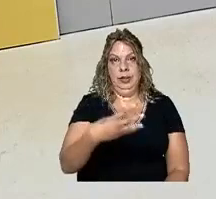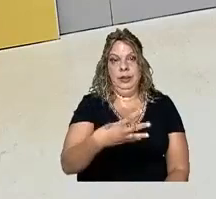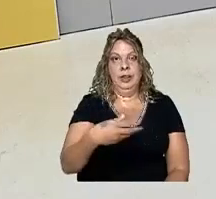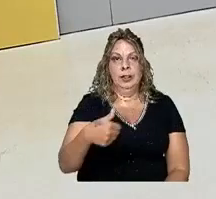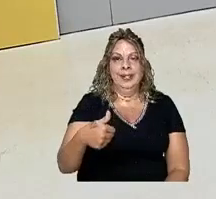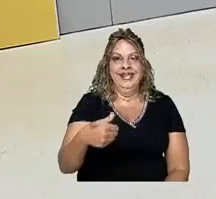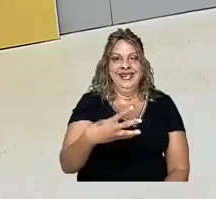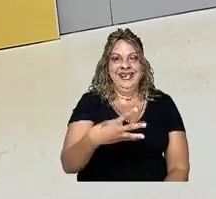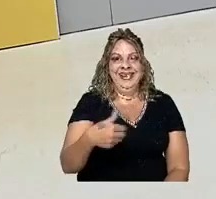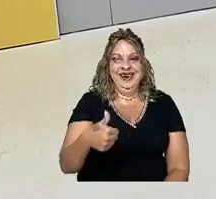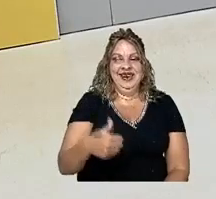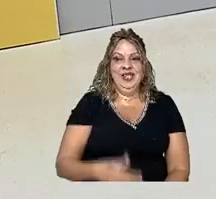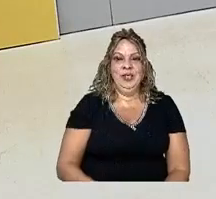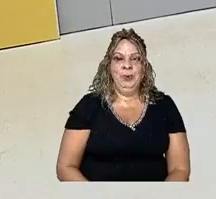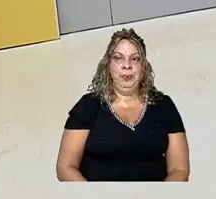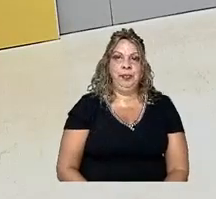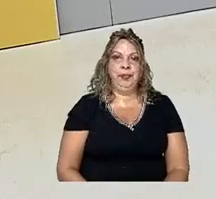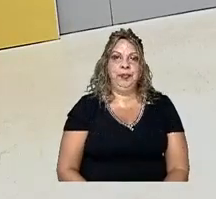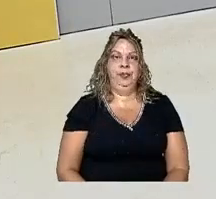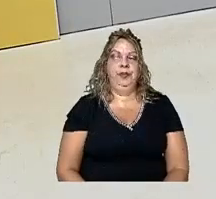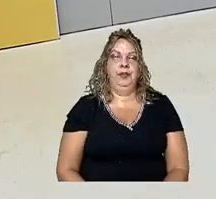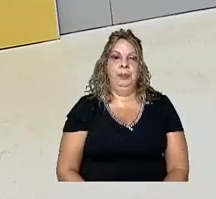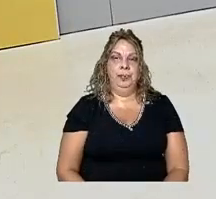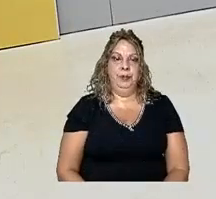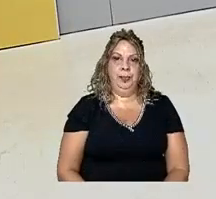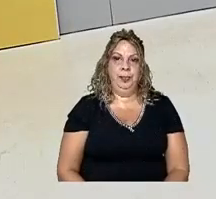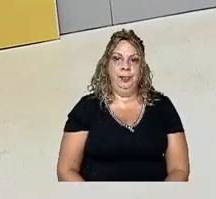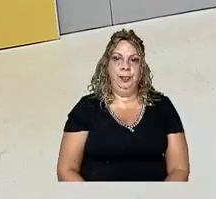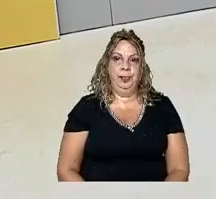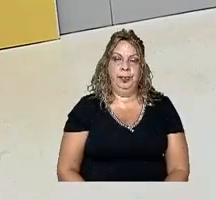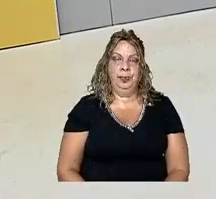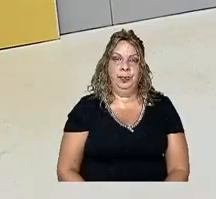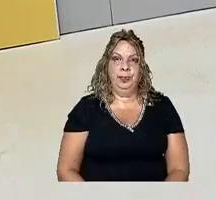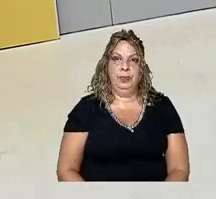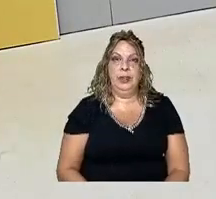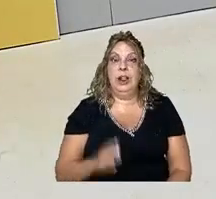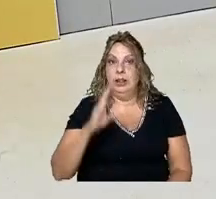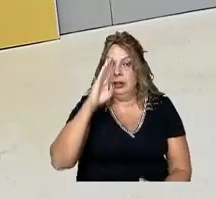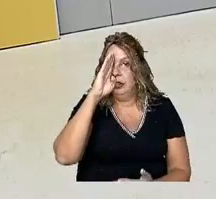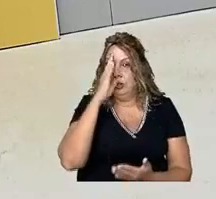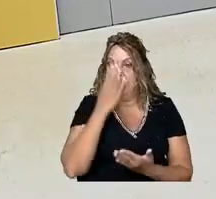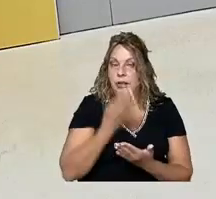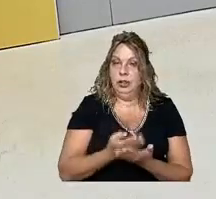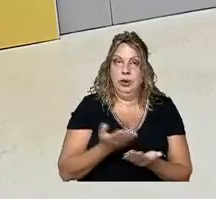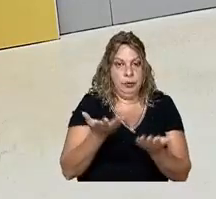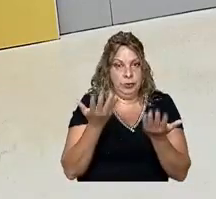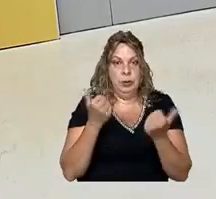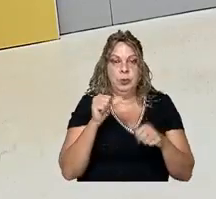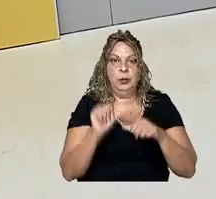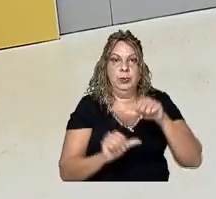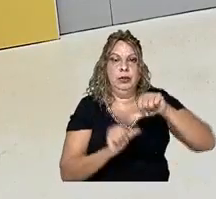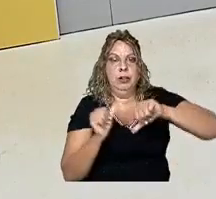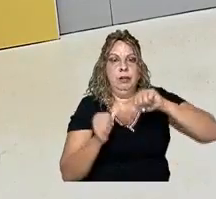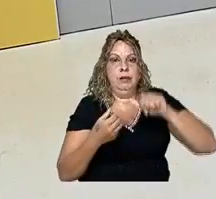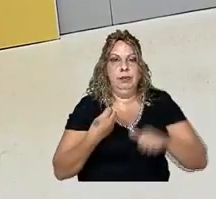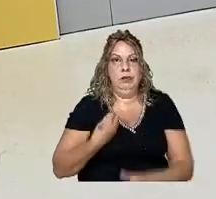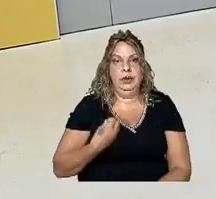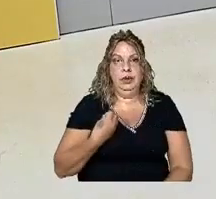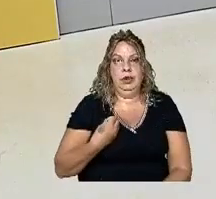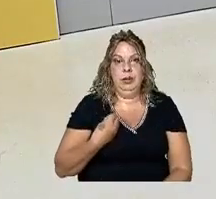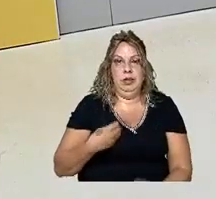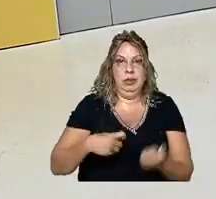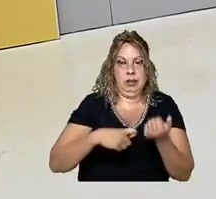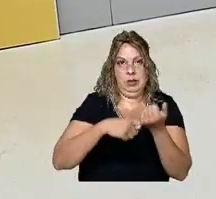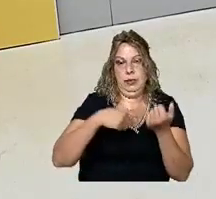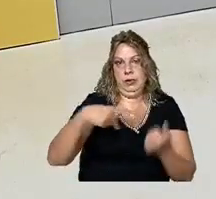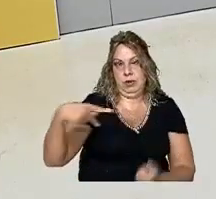41, 41, 41, vamos marcando e acreditando, vamos mudar de vida com o Caju Cap, sobe a bolinha de número